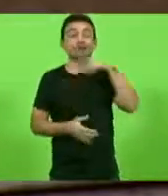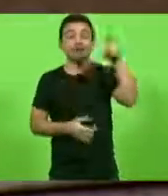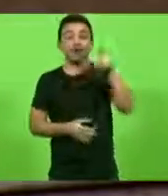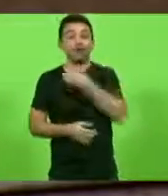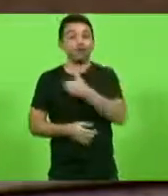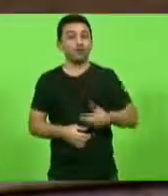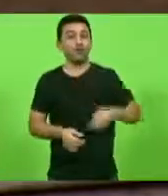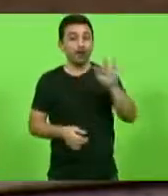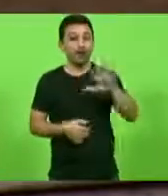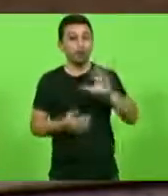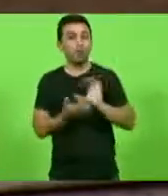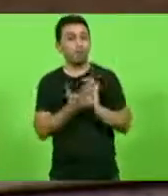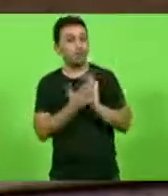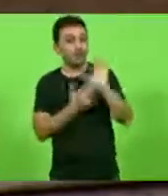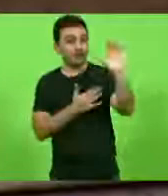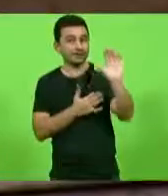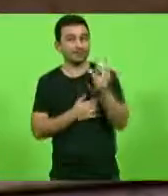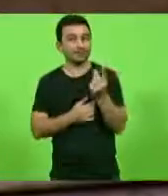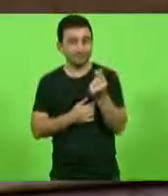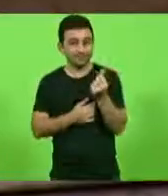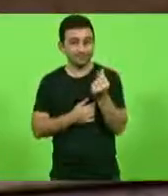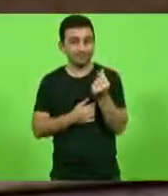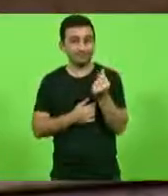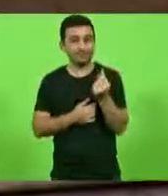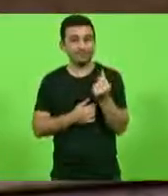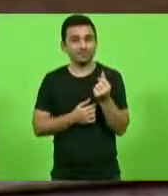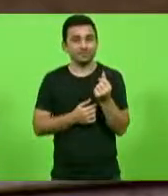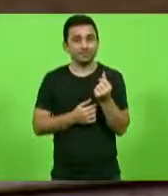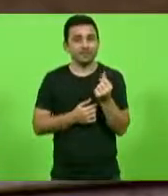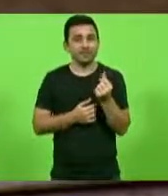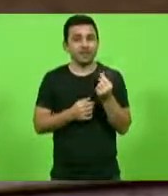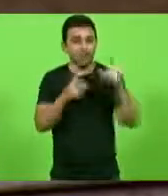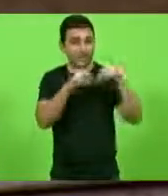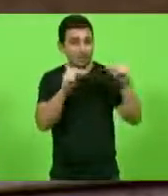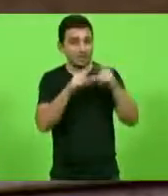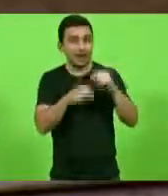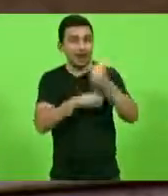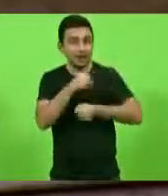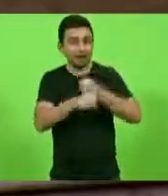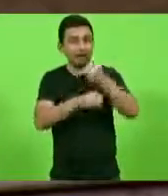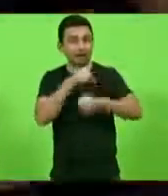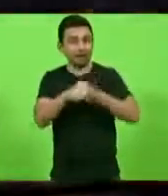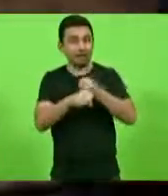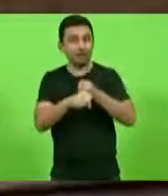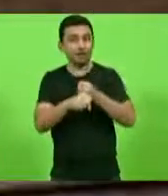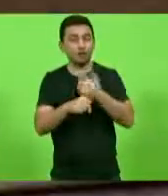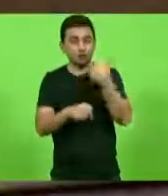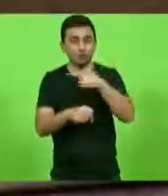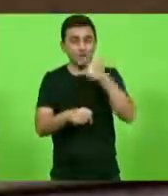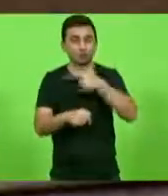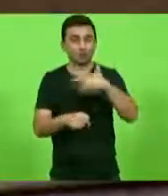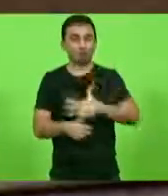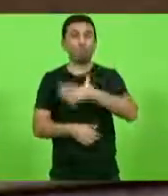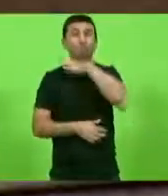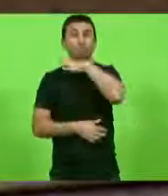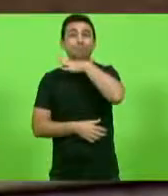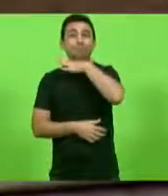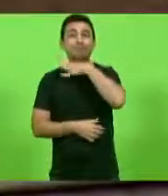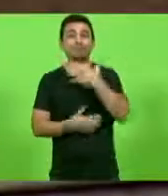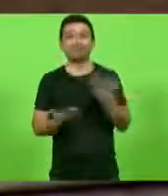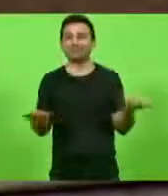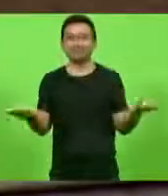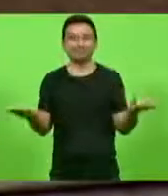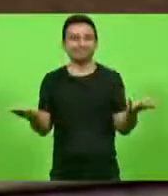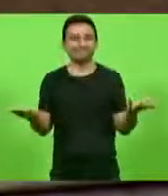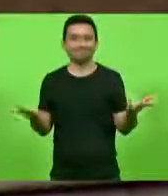de nós mandarmos recursos para Brasília todo ano, ainda nós conseguimos dever para a União. Enfim, olha, isso tem